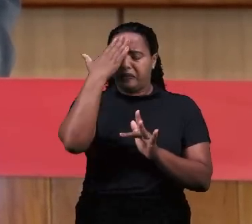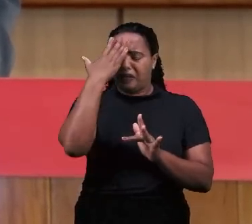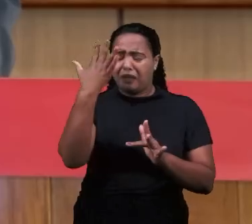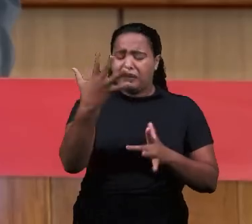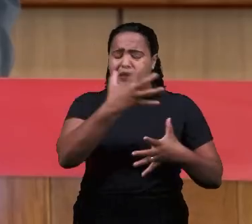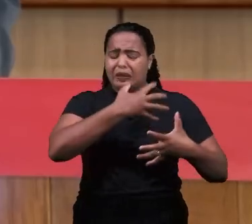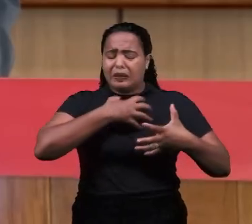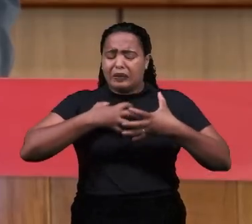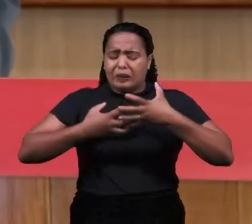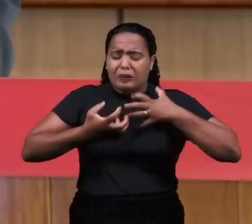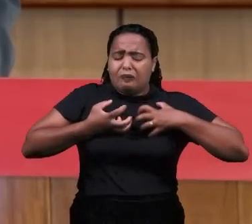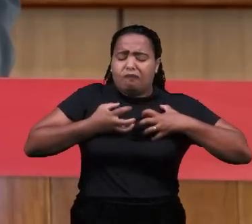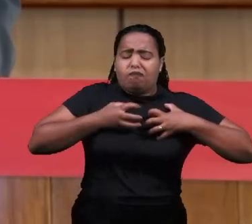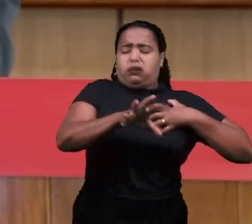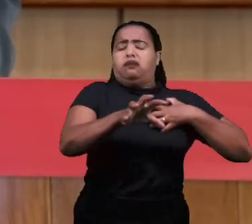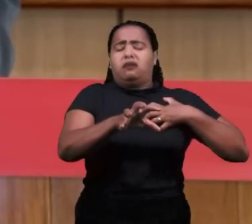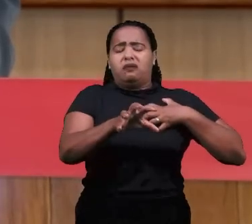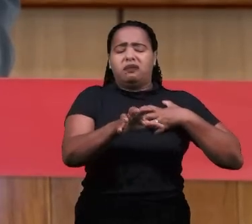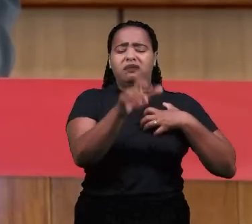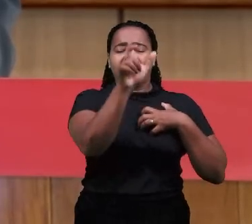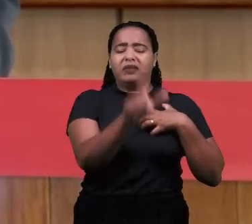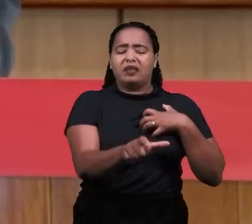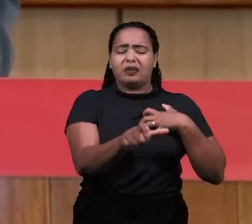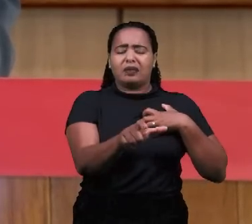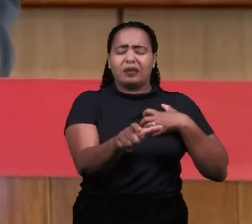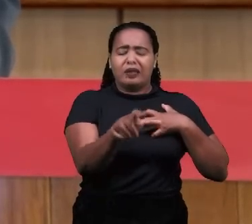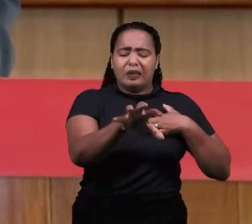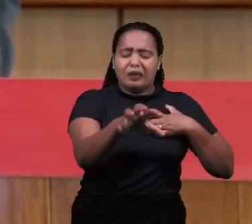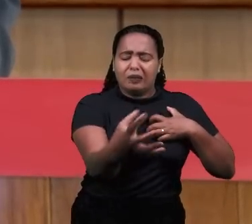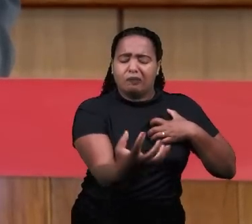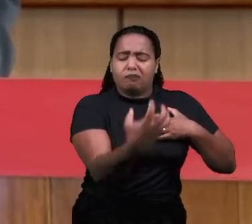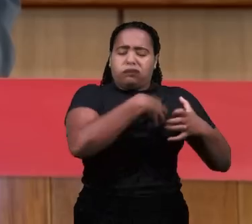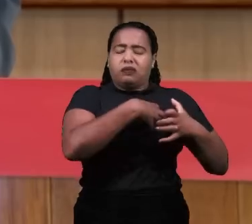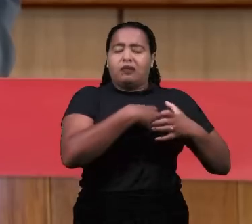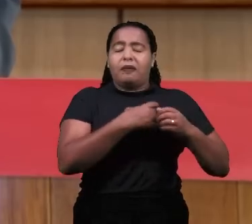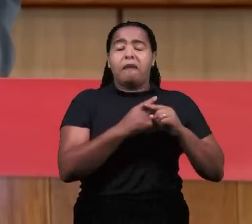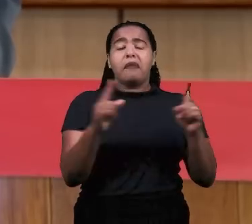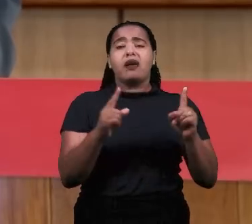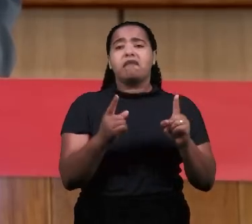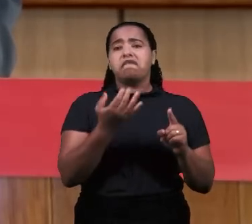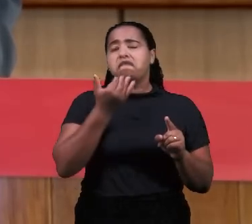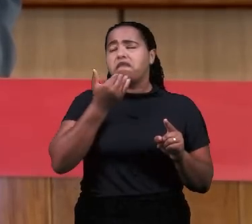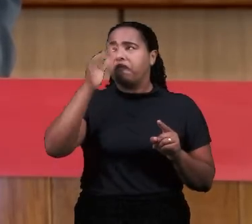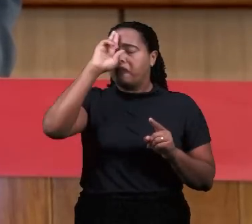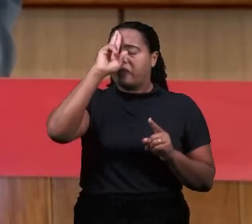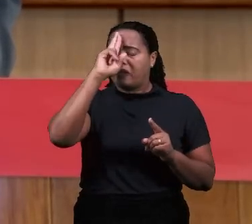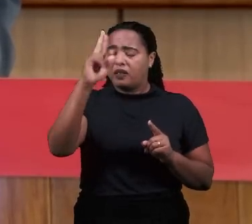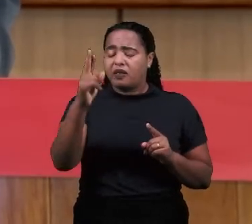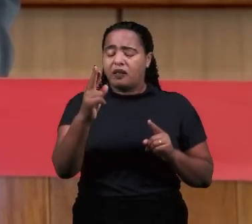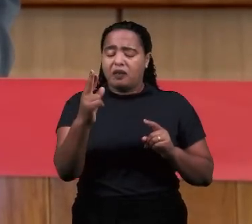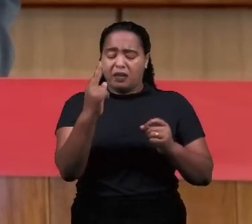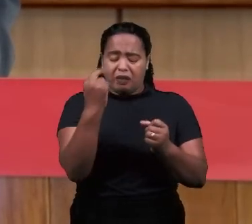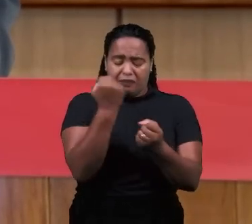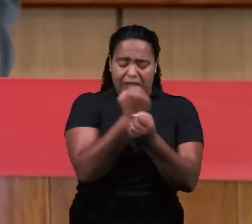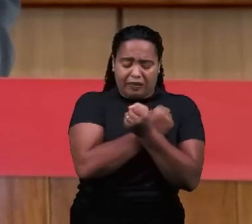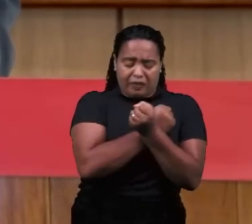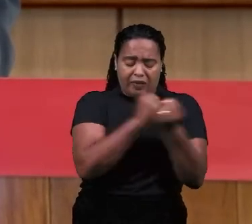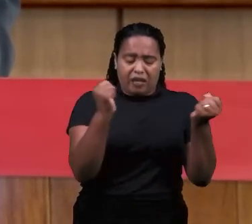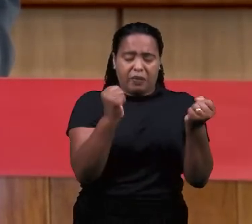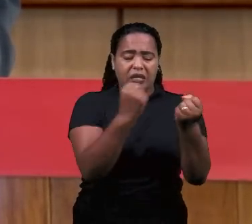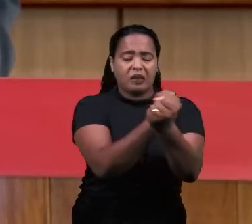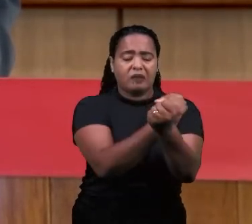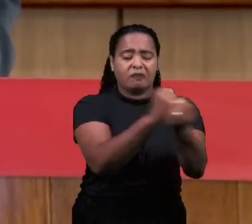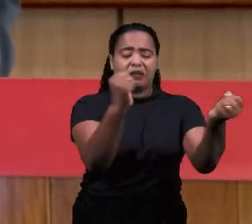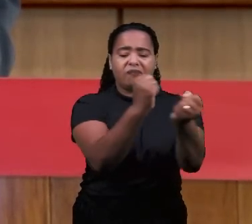pessoas e toda hora somos magoados também. Pedimos uma libertação para aqueles, para as tuas servas, Senhor, as tuas filhas que estão